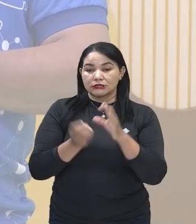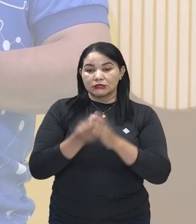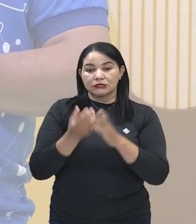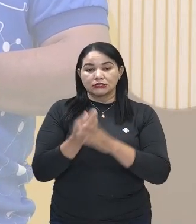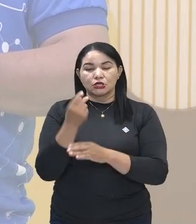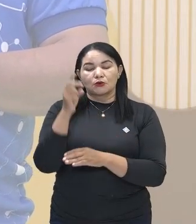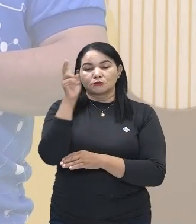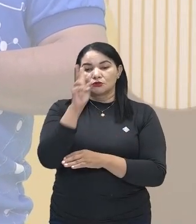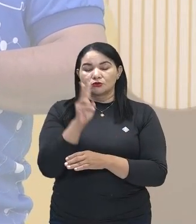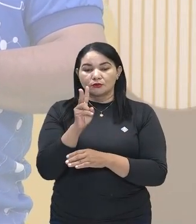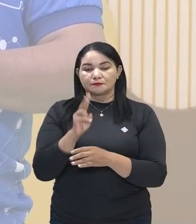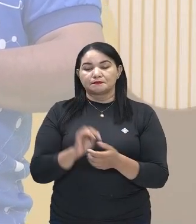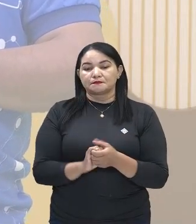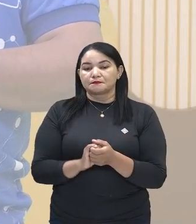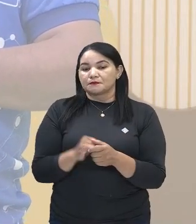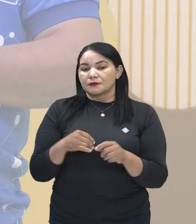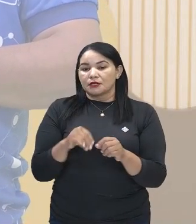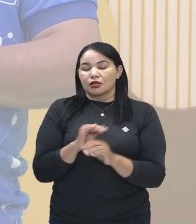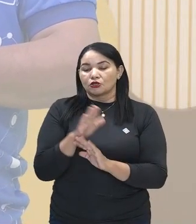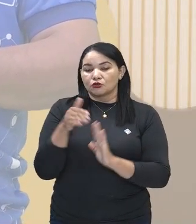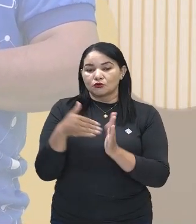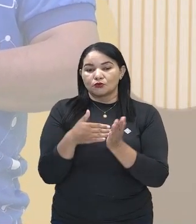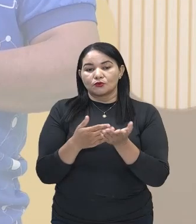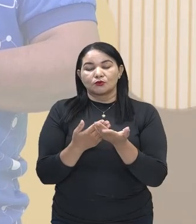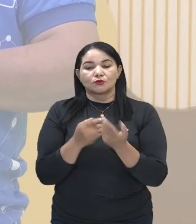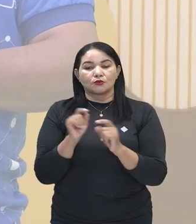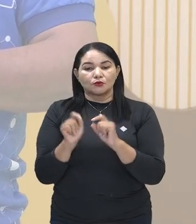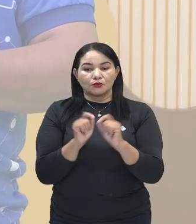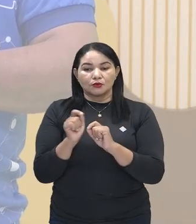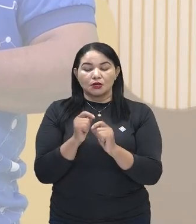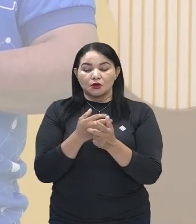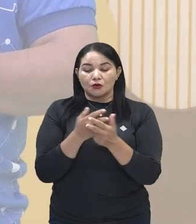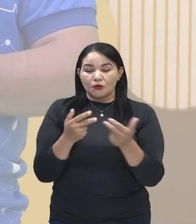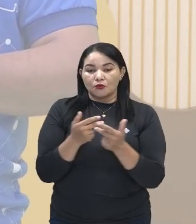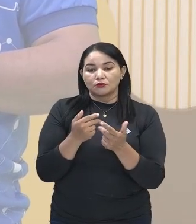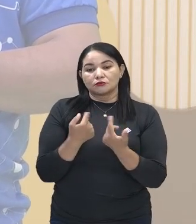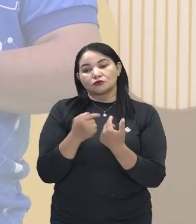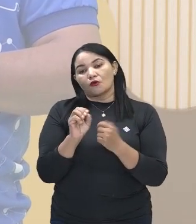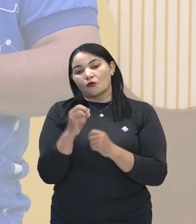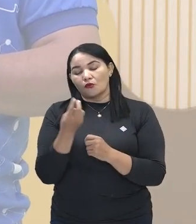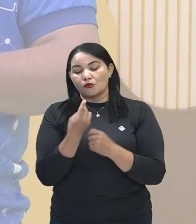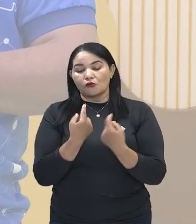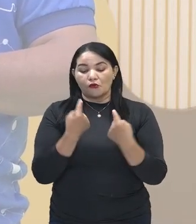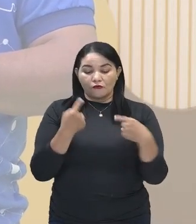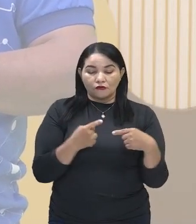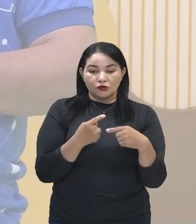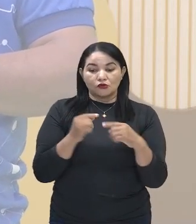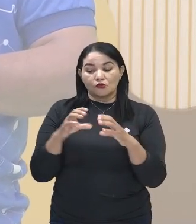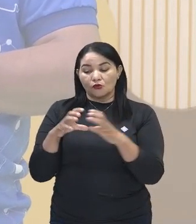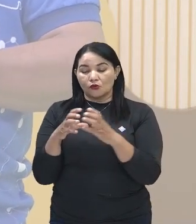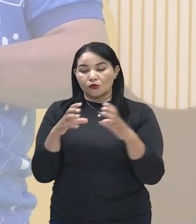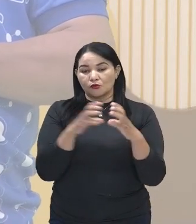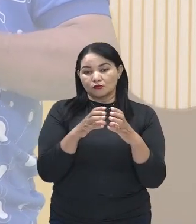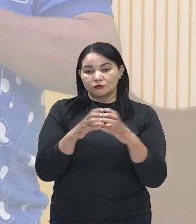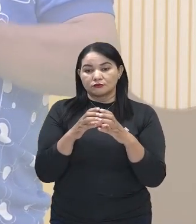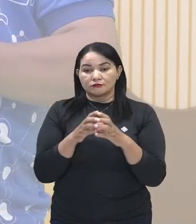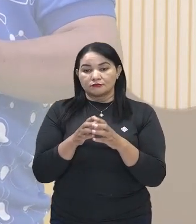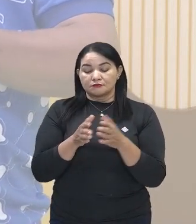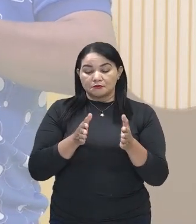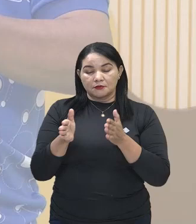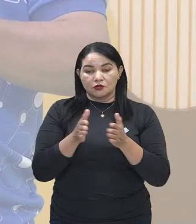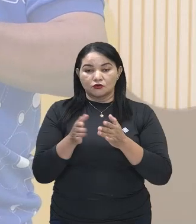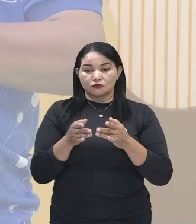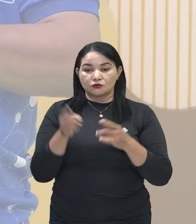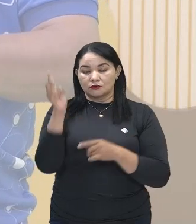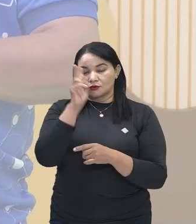É o produto das relações e conflitos de grupos sociais em determinados momentos da história. Normalmente,